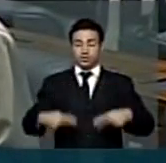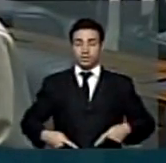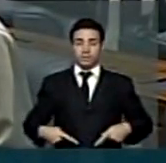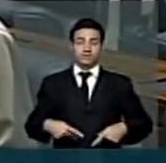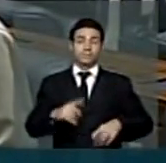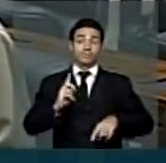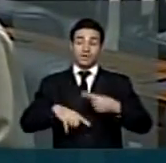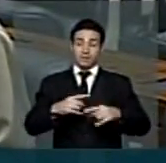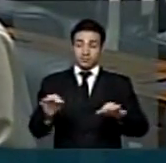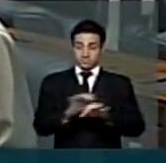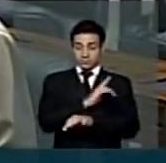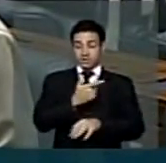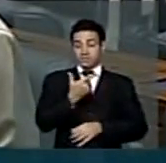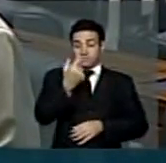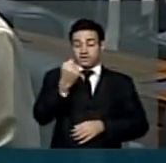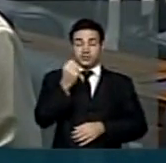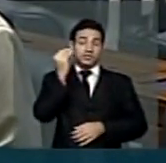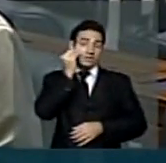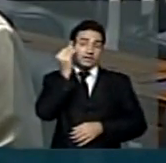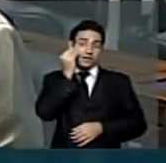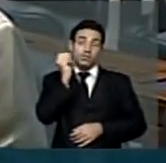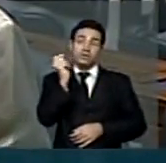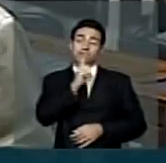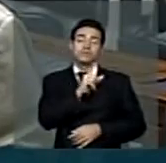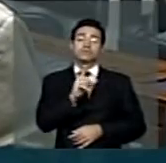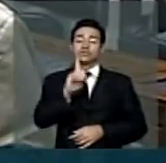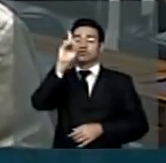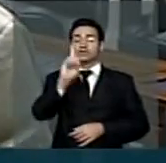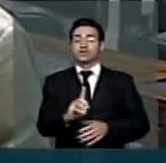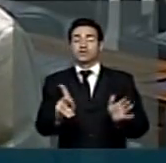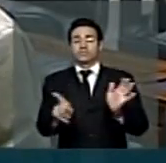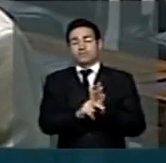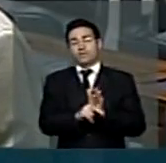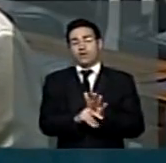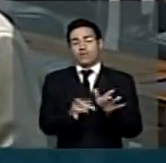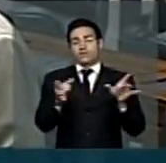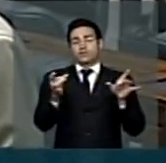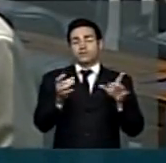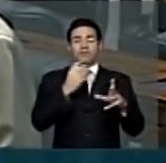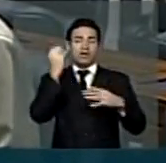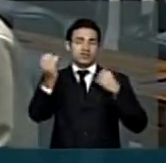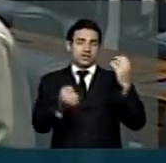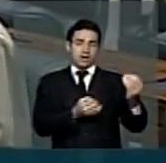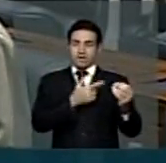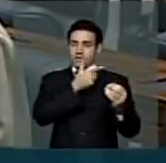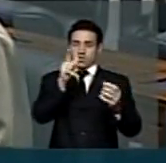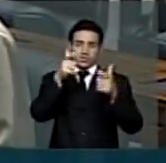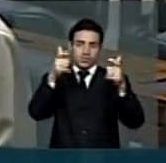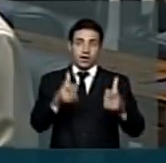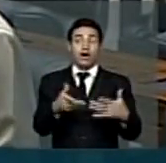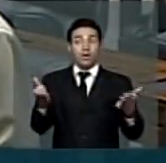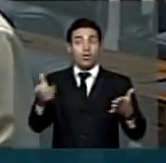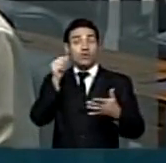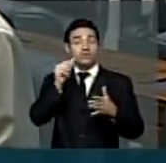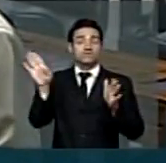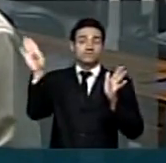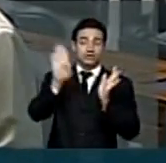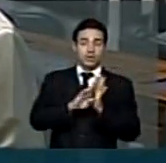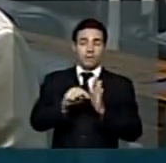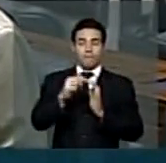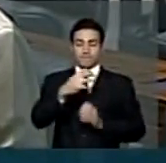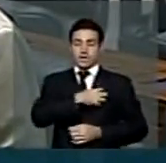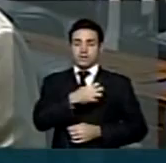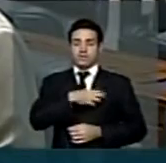de 20 tentativas, o direito de poder sair do seu país, hoje está na Bahia. Está